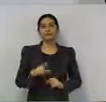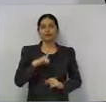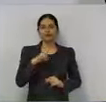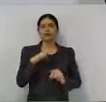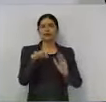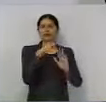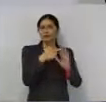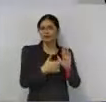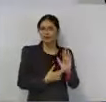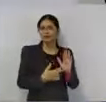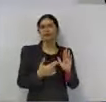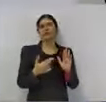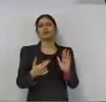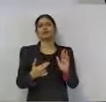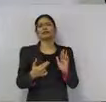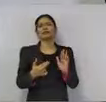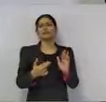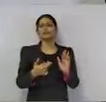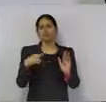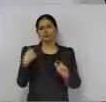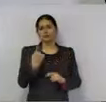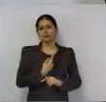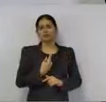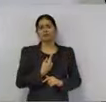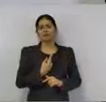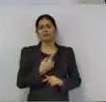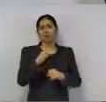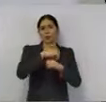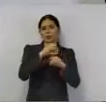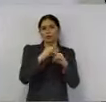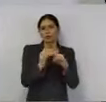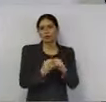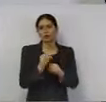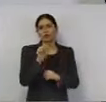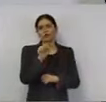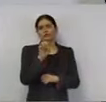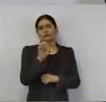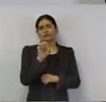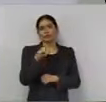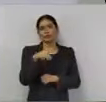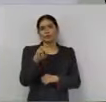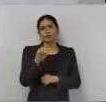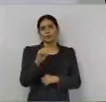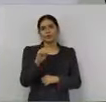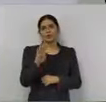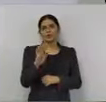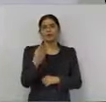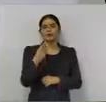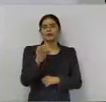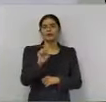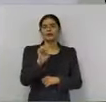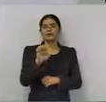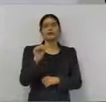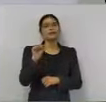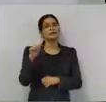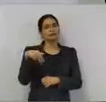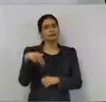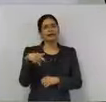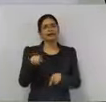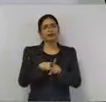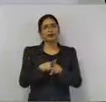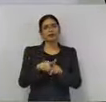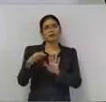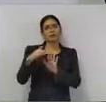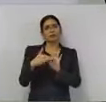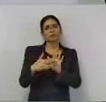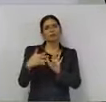CEMOB, que é o pessoal de trânsito, autorizar para nós, dentro do que a CESAM, que é a Secretaria de Saneamento Municipal,